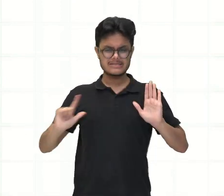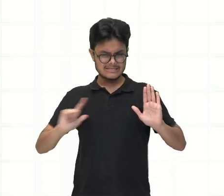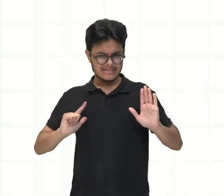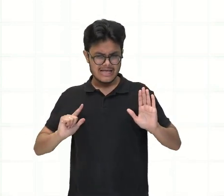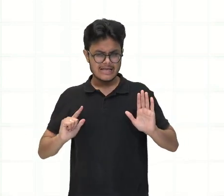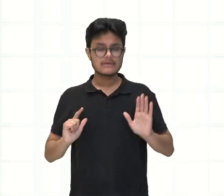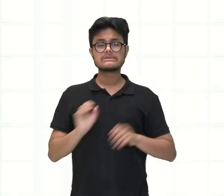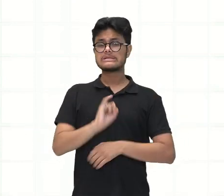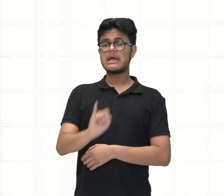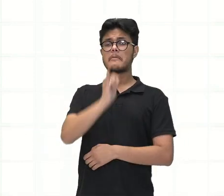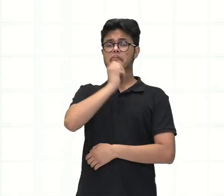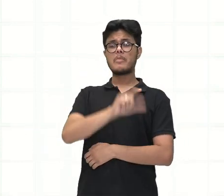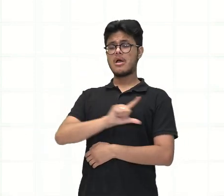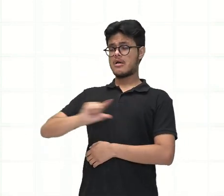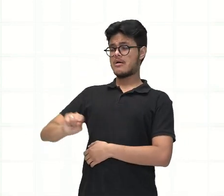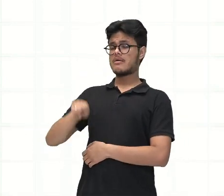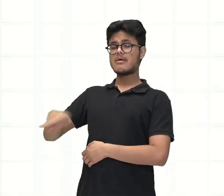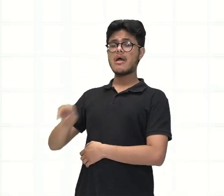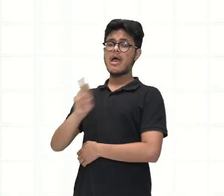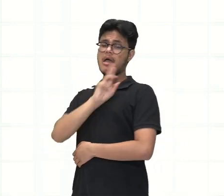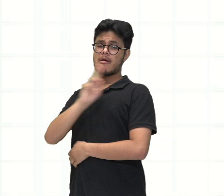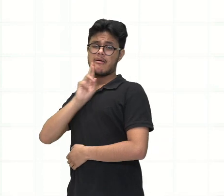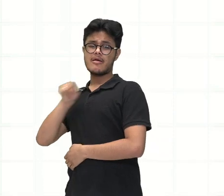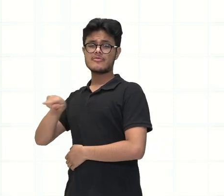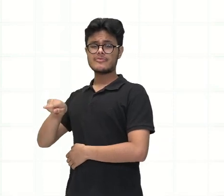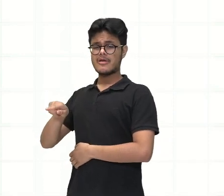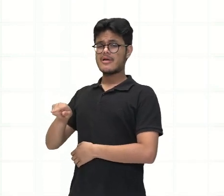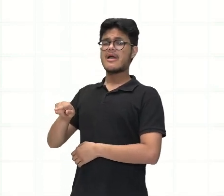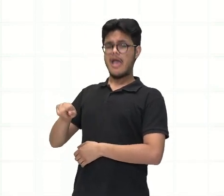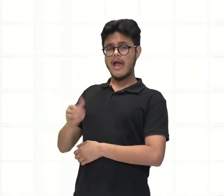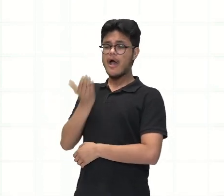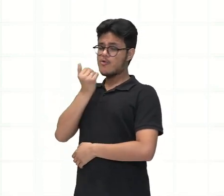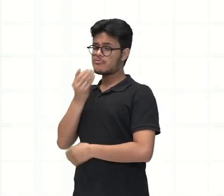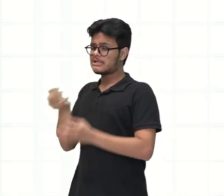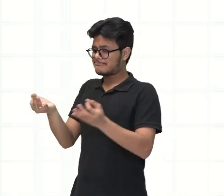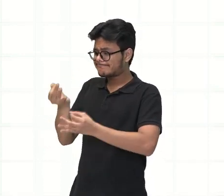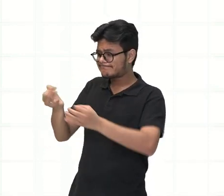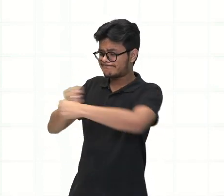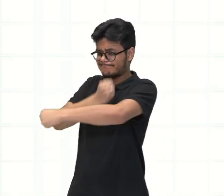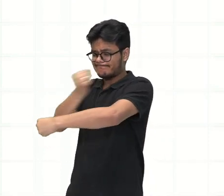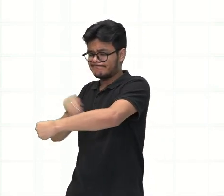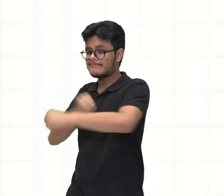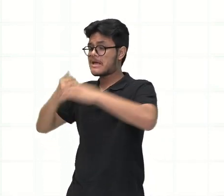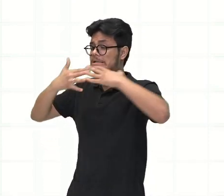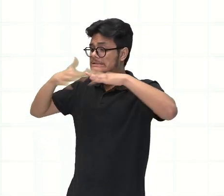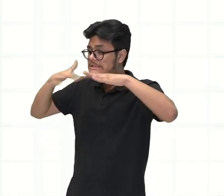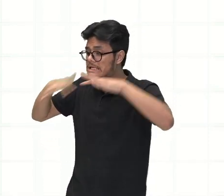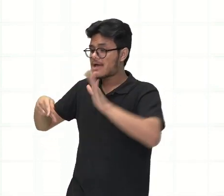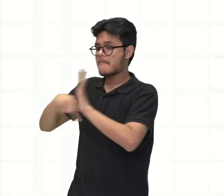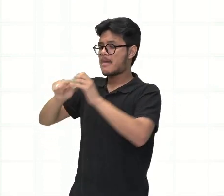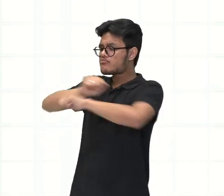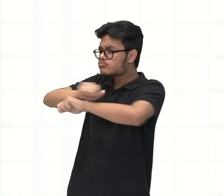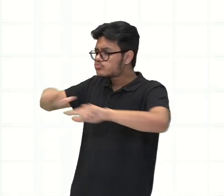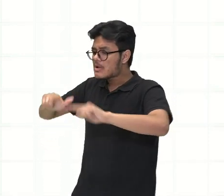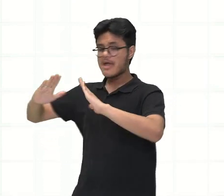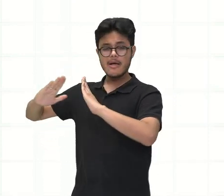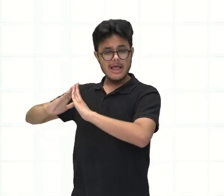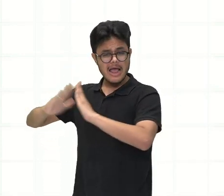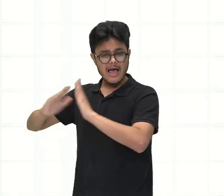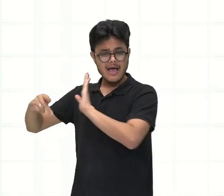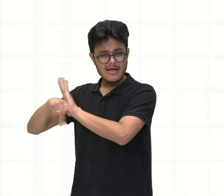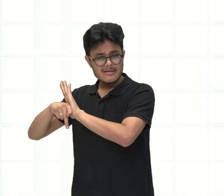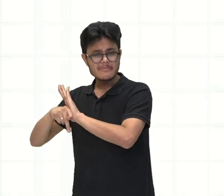um restaurante ou se esse alimento foi preparado de modo natural, né, em casa,